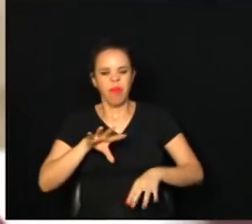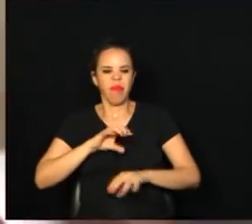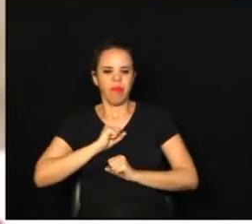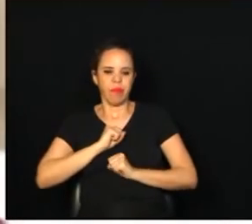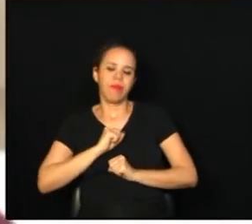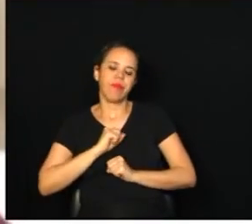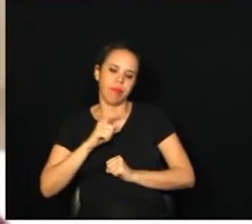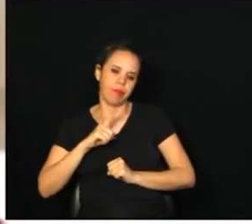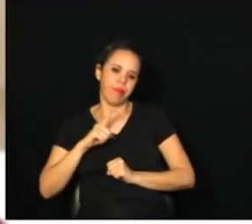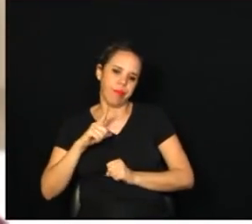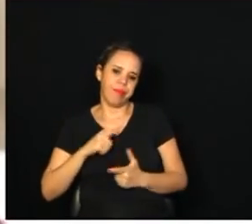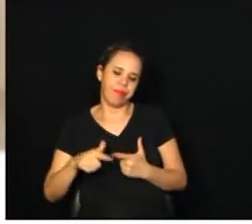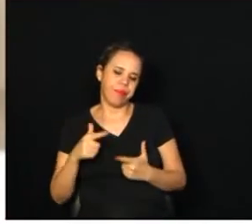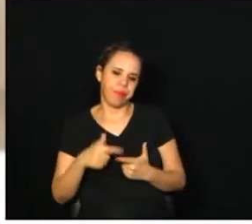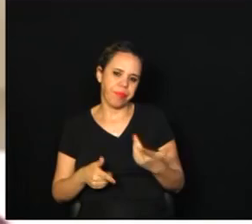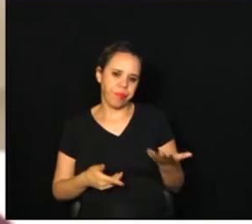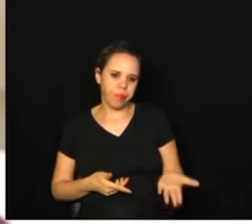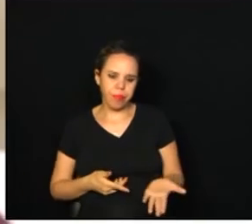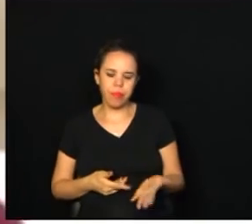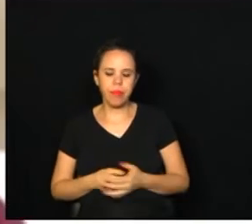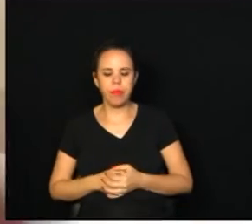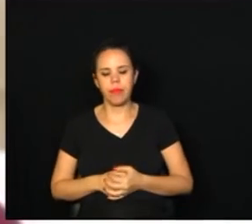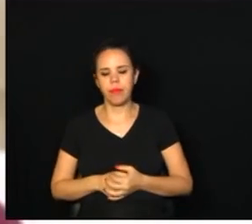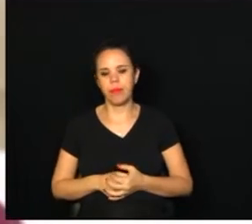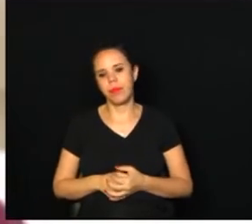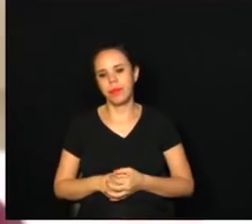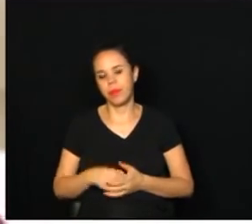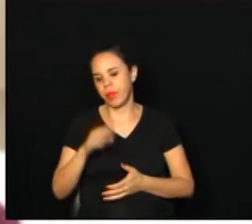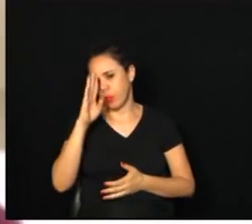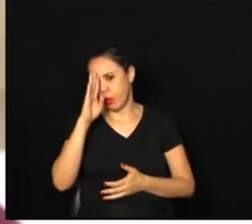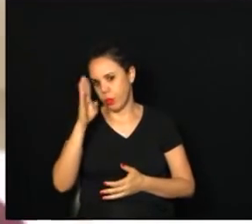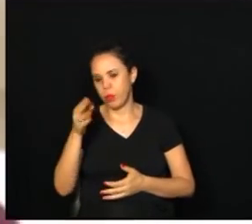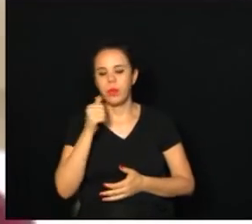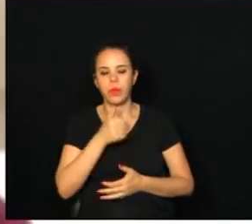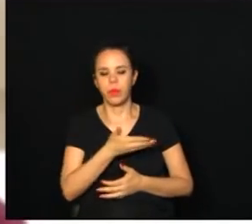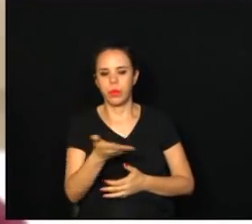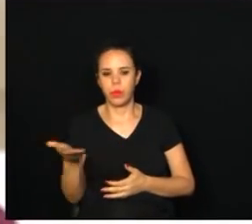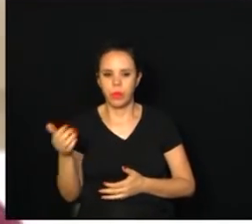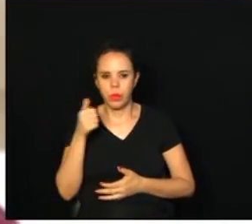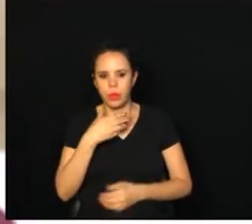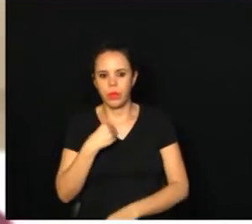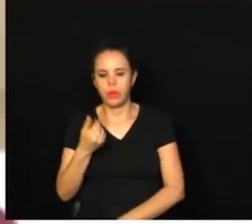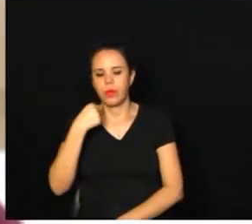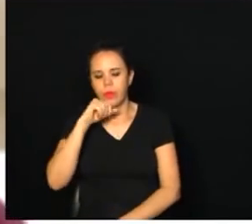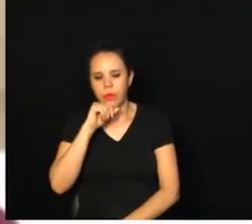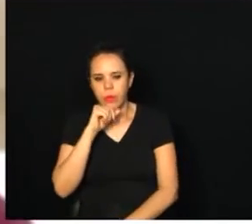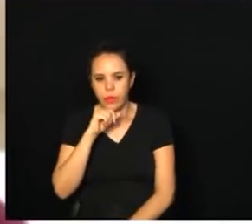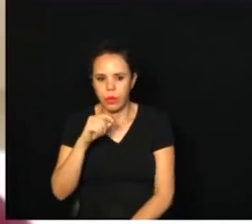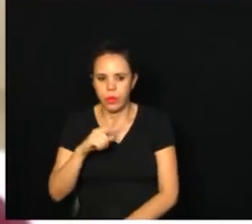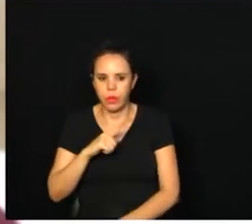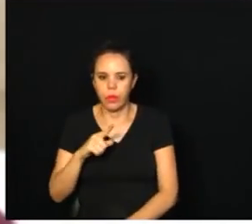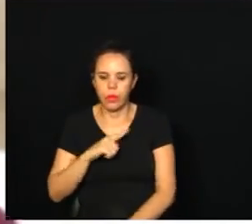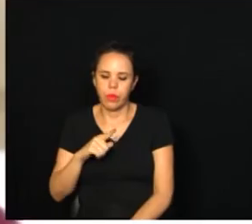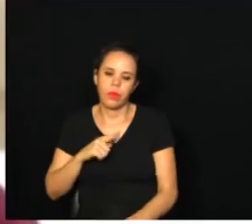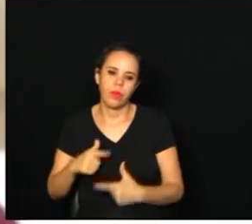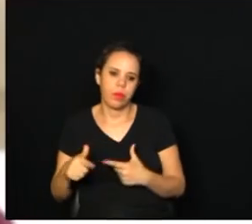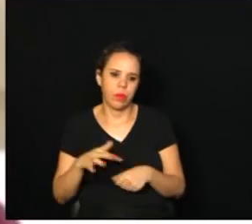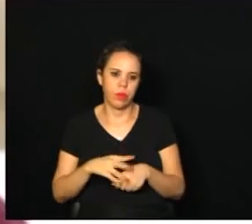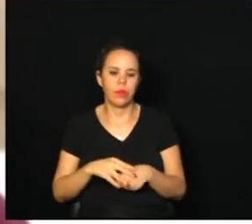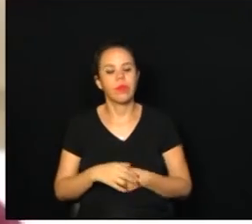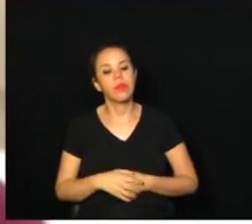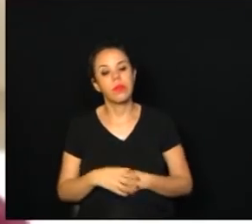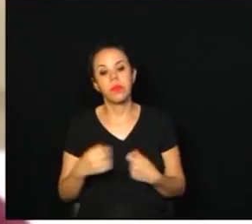óbito do bebê ou um abortamento da paciente. A grávida que teve aí trombose na primeira gestação